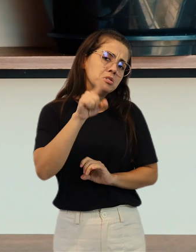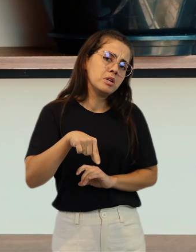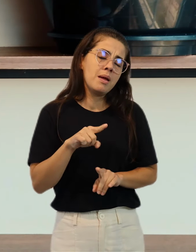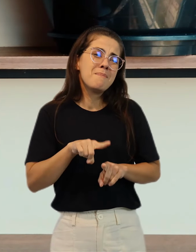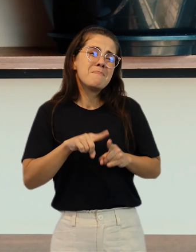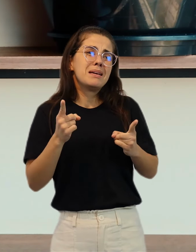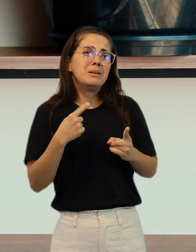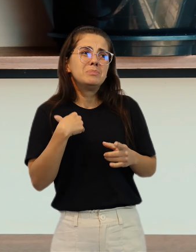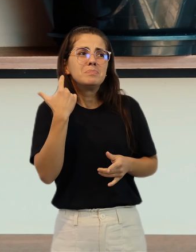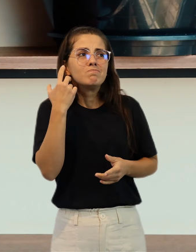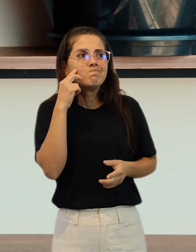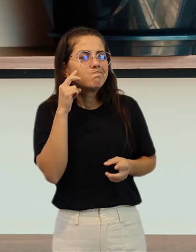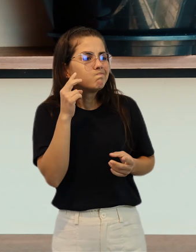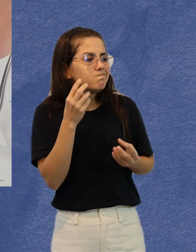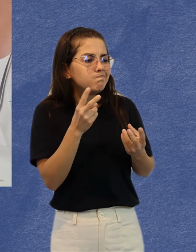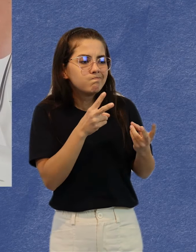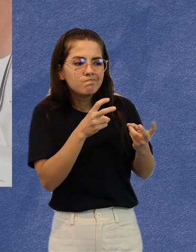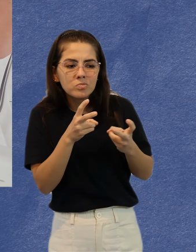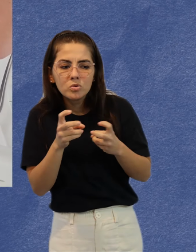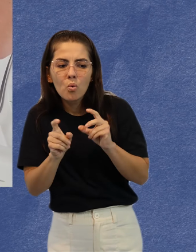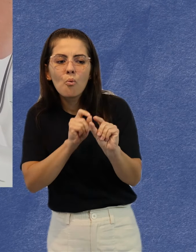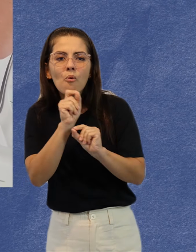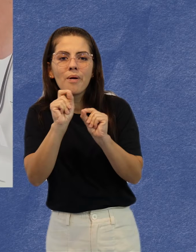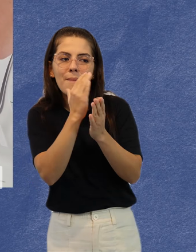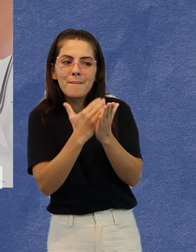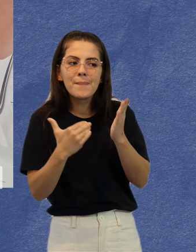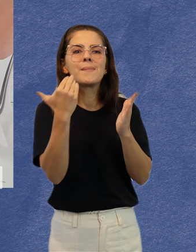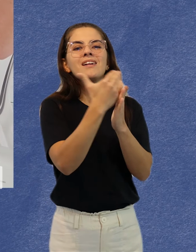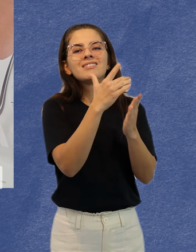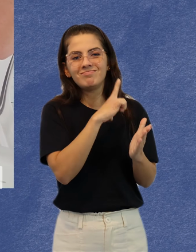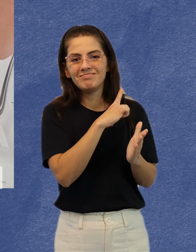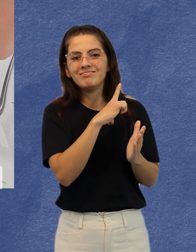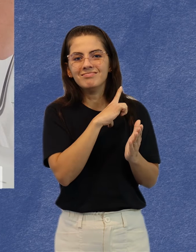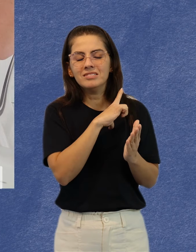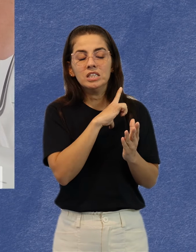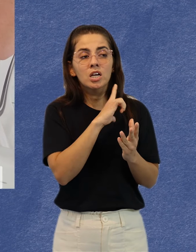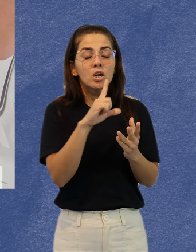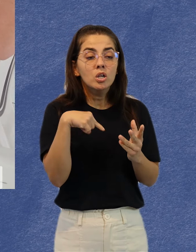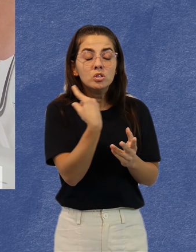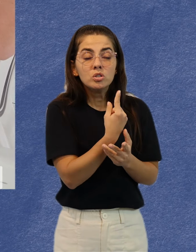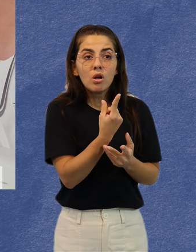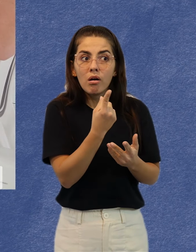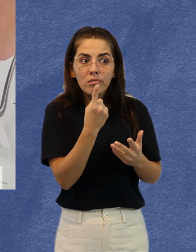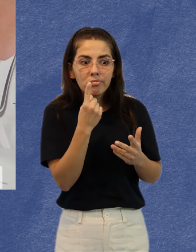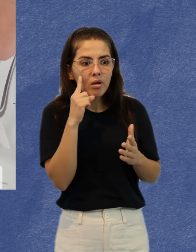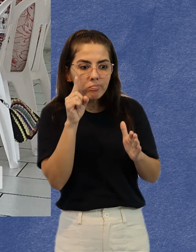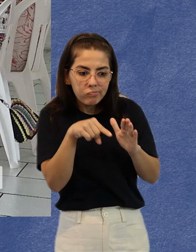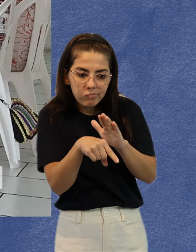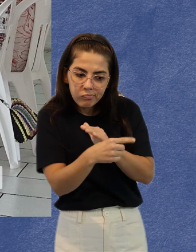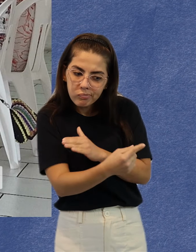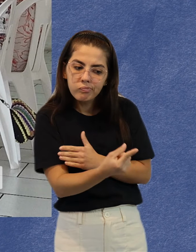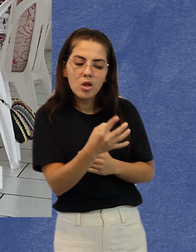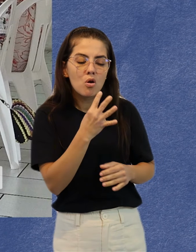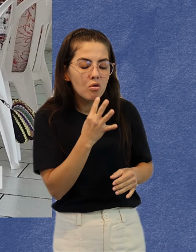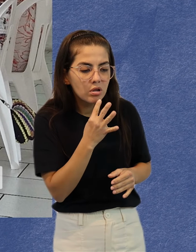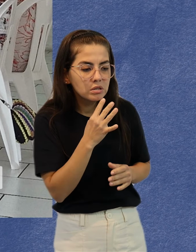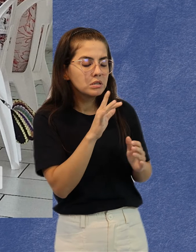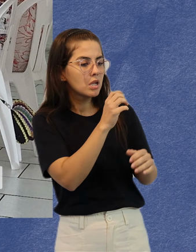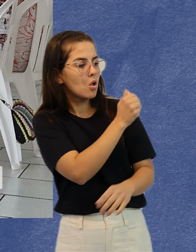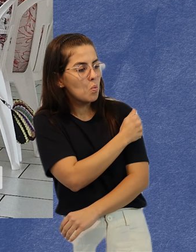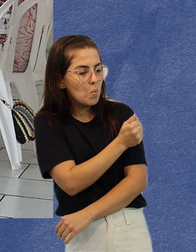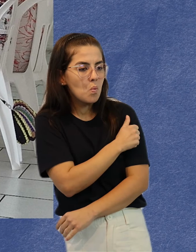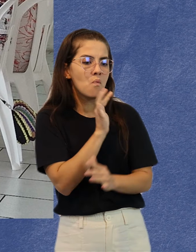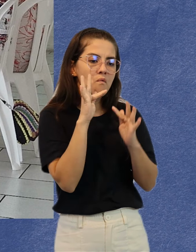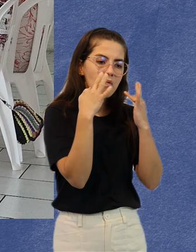fomos percebendo que tinha uma questão a mais, né? Então, conforme nós fomos aprofundando, conhecendo os alunos, conhecendo